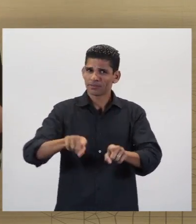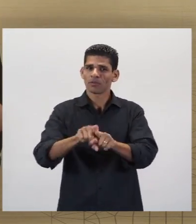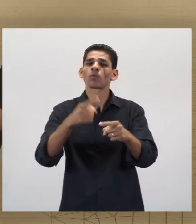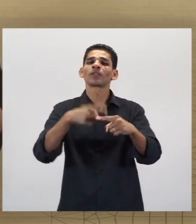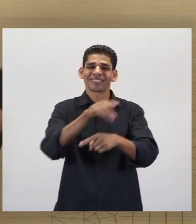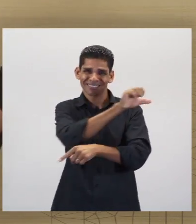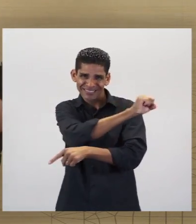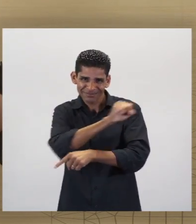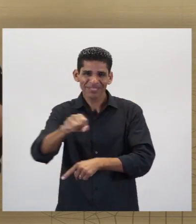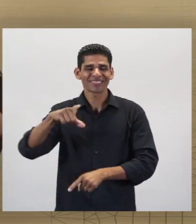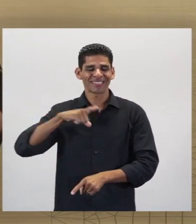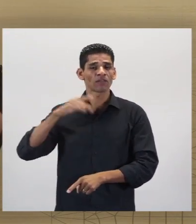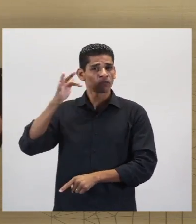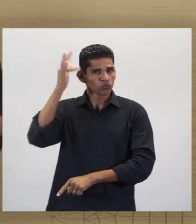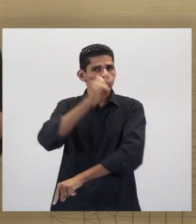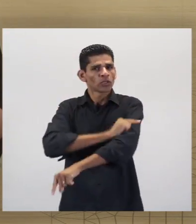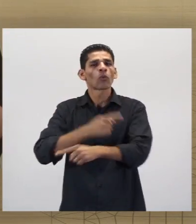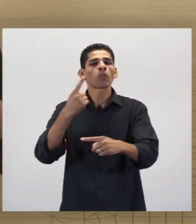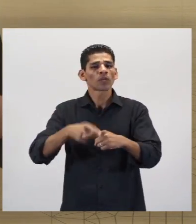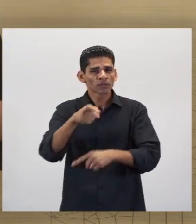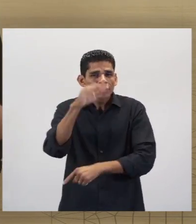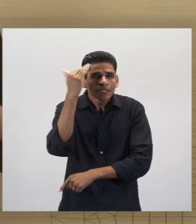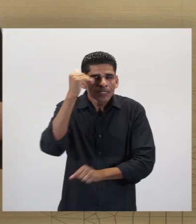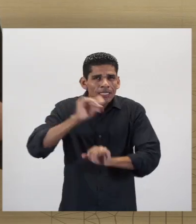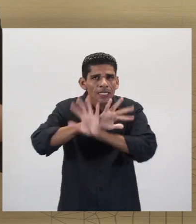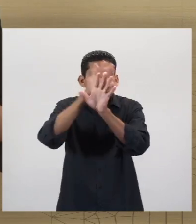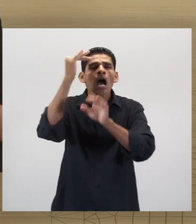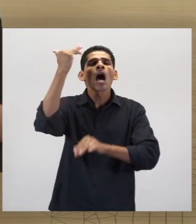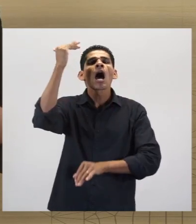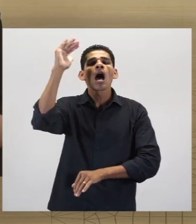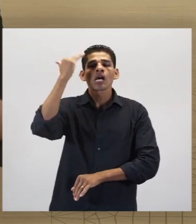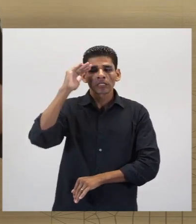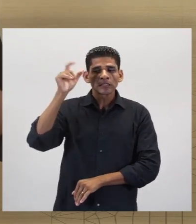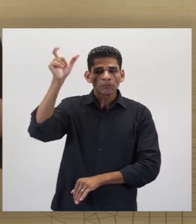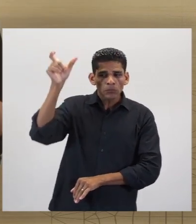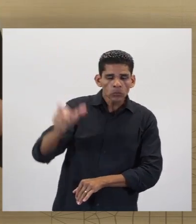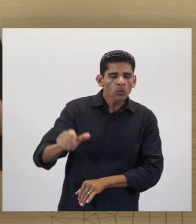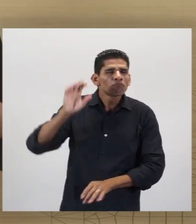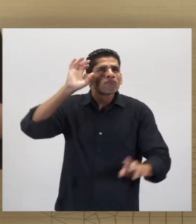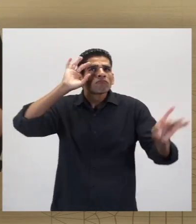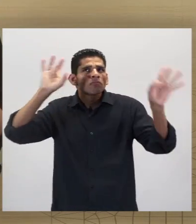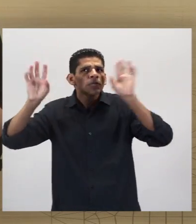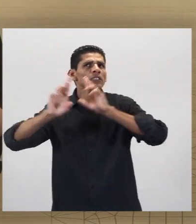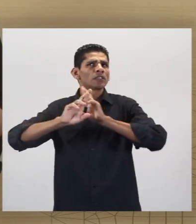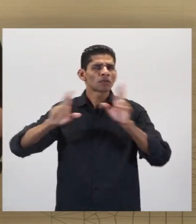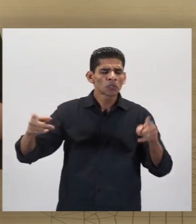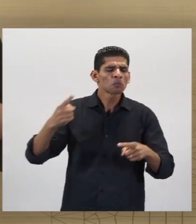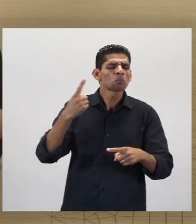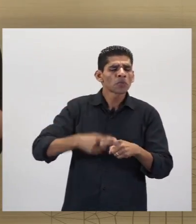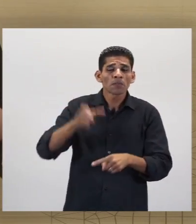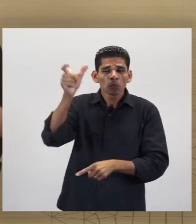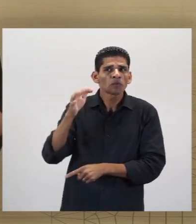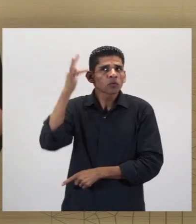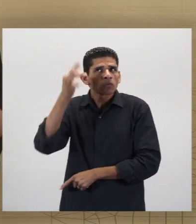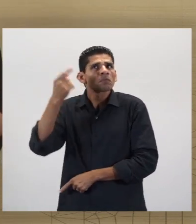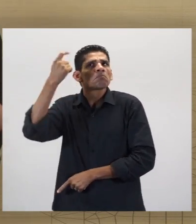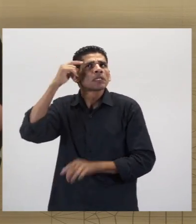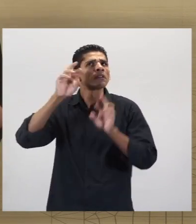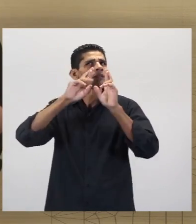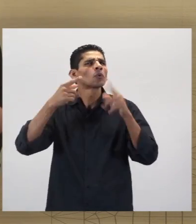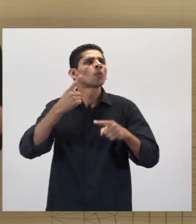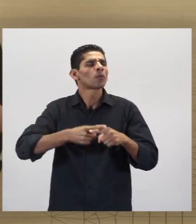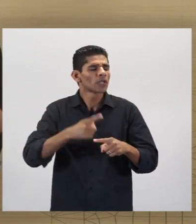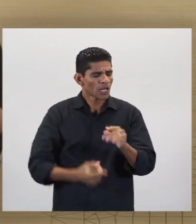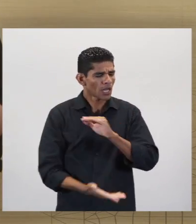vocês possam conhecer um pouco mais sobre algumas diferentes formas de pensamento, diferentes correntes filosóficas que embasam as decisões